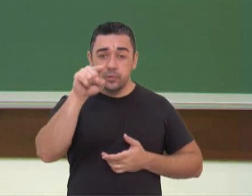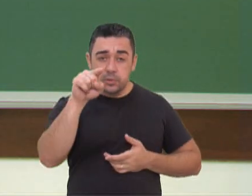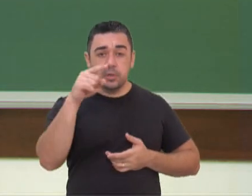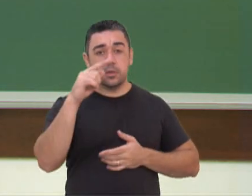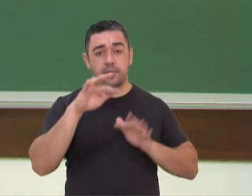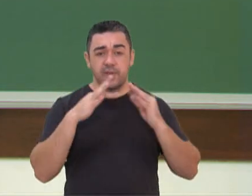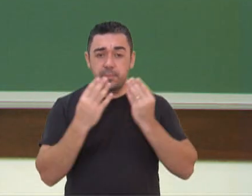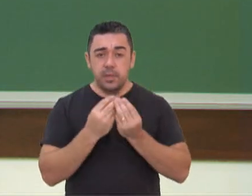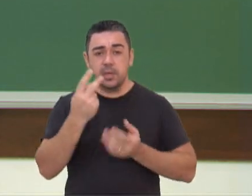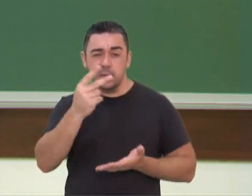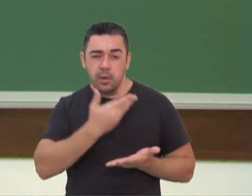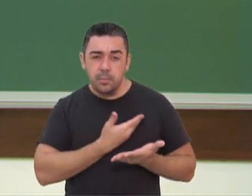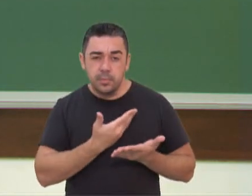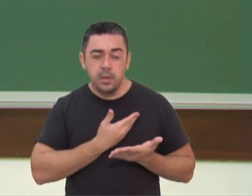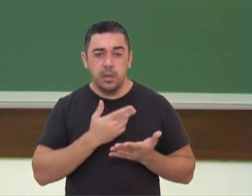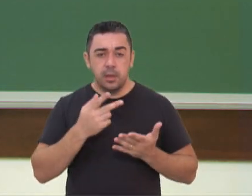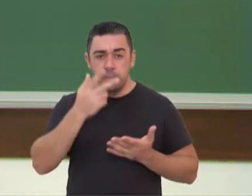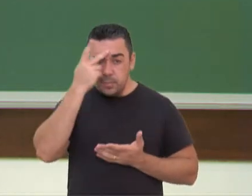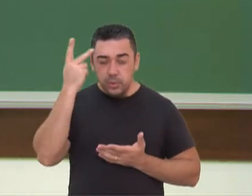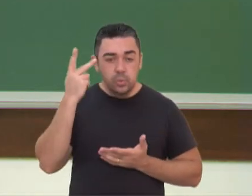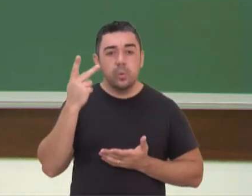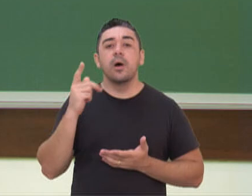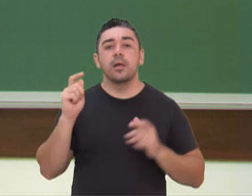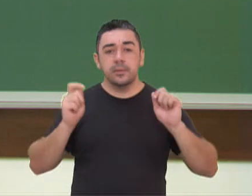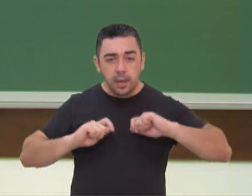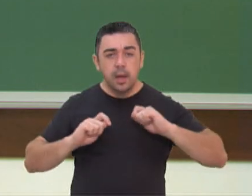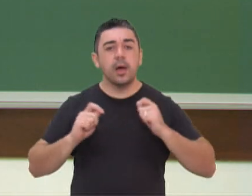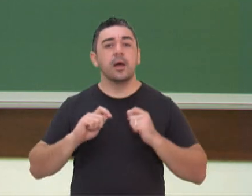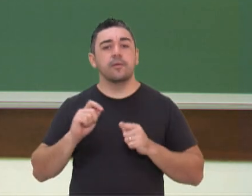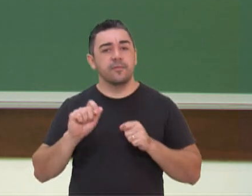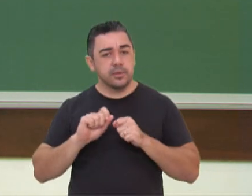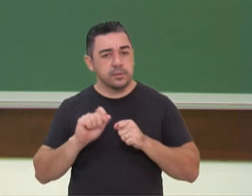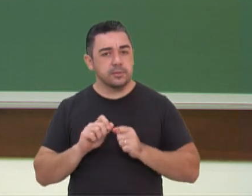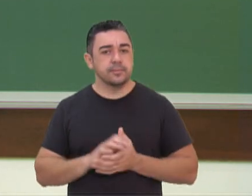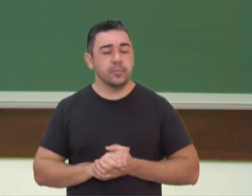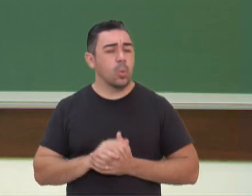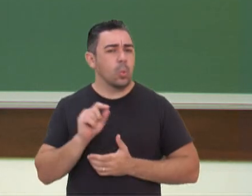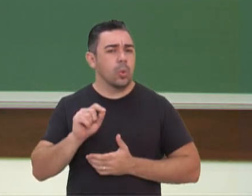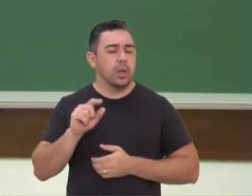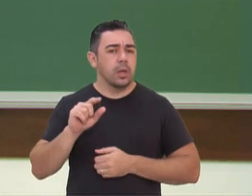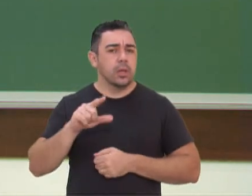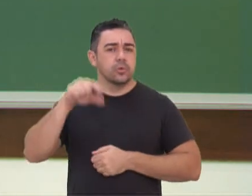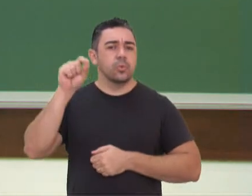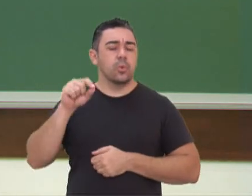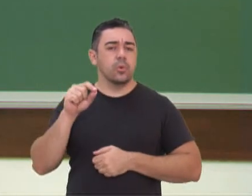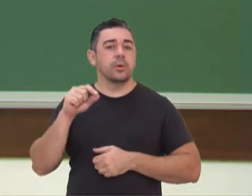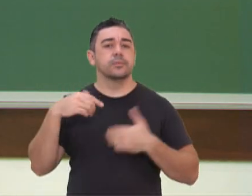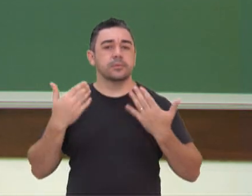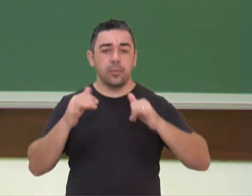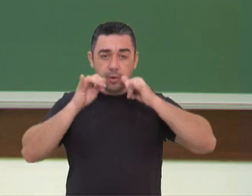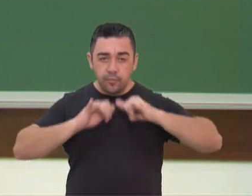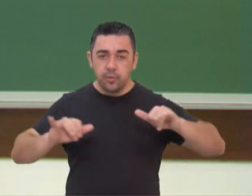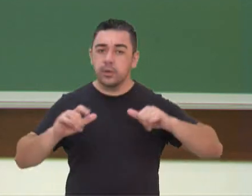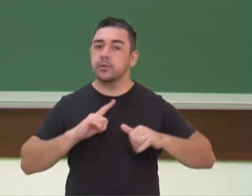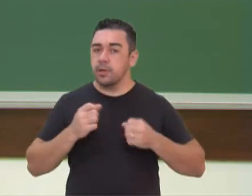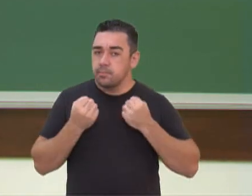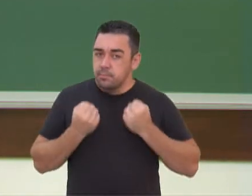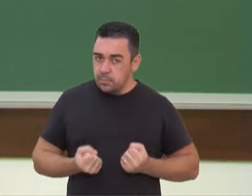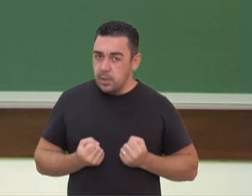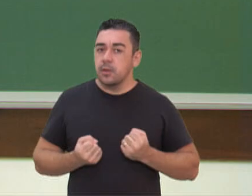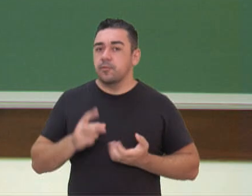seus amigos, as pessoas ao seu redor podem tomar. Essas decisões, então, a imprensa tem um peso muito